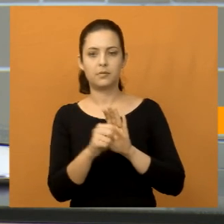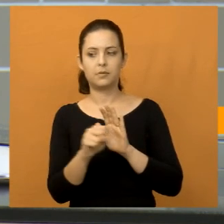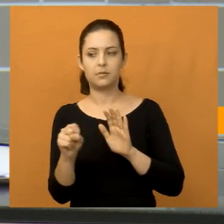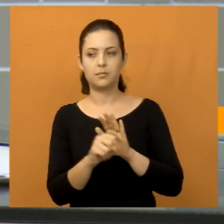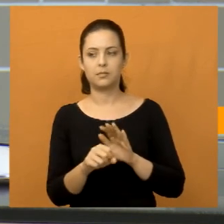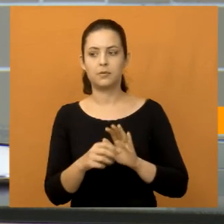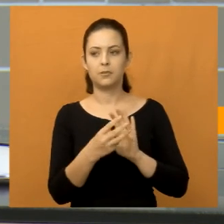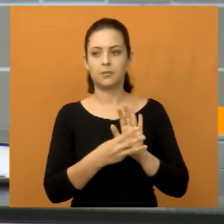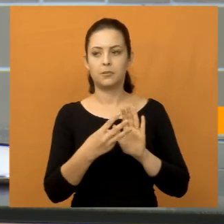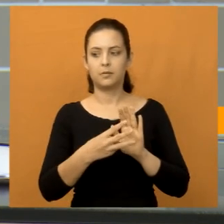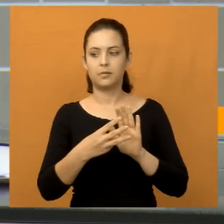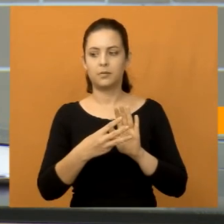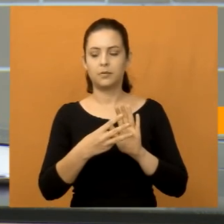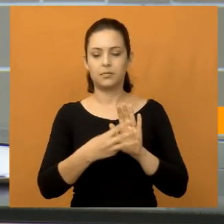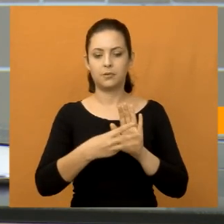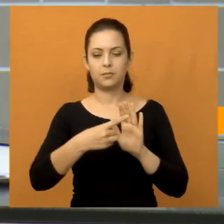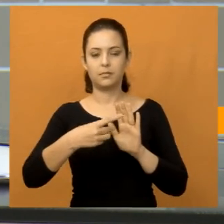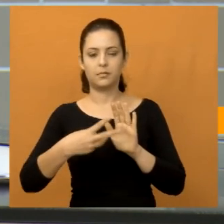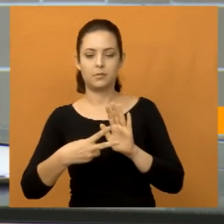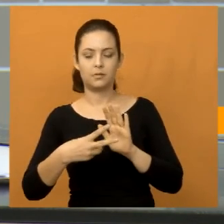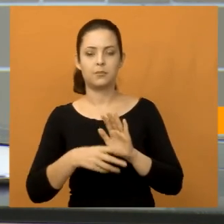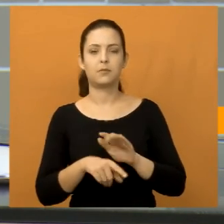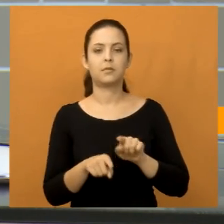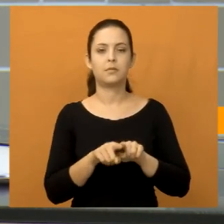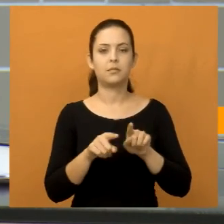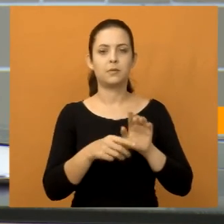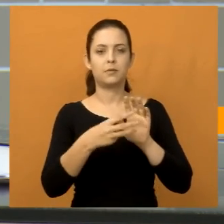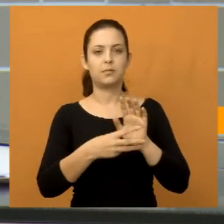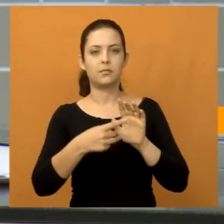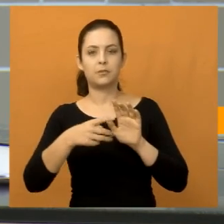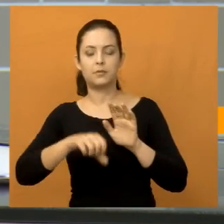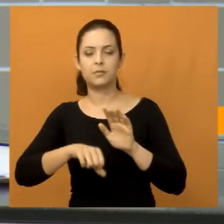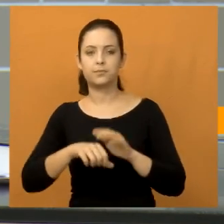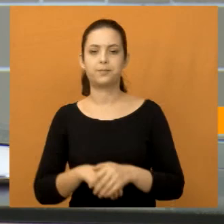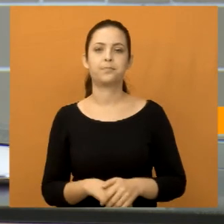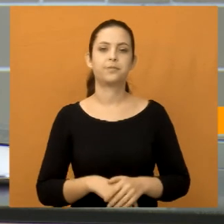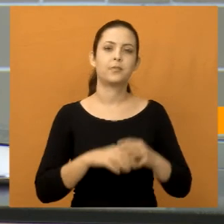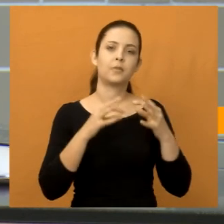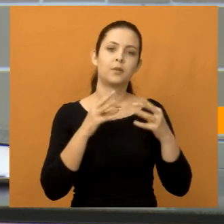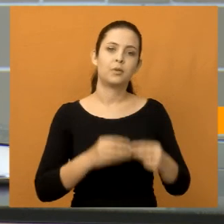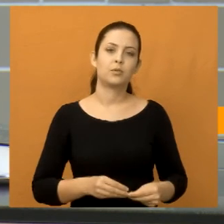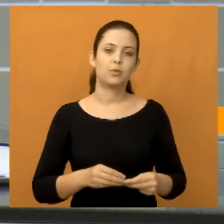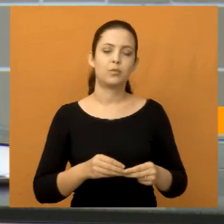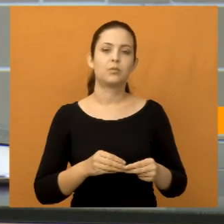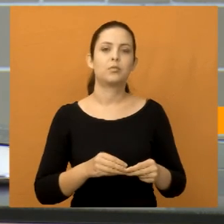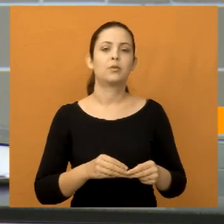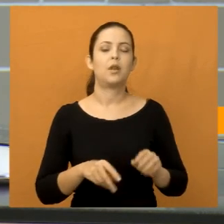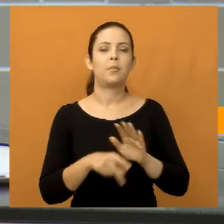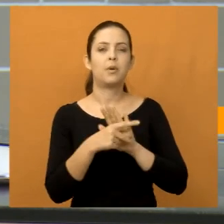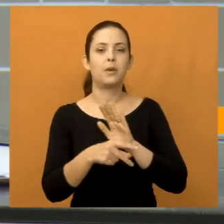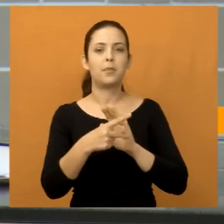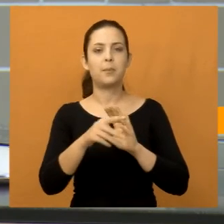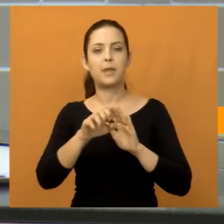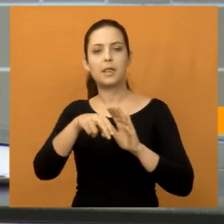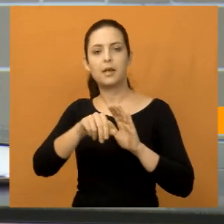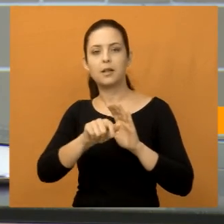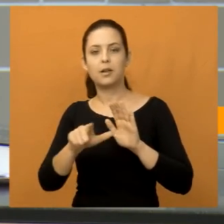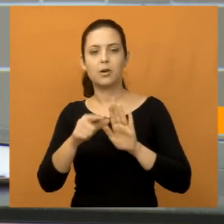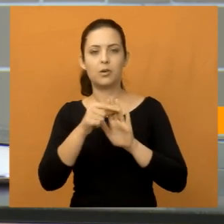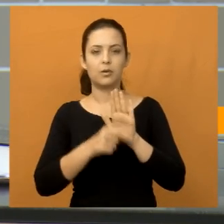288, 312 e 319, todos do Código Penal, artigos